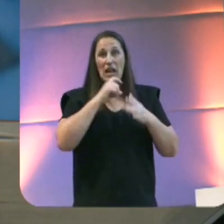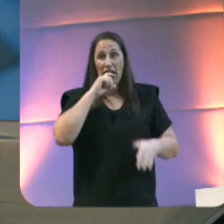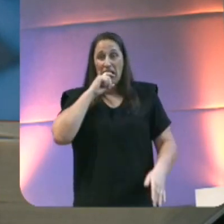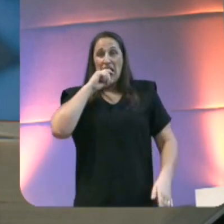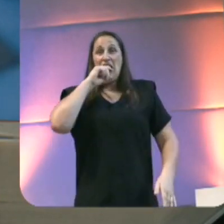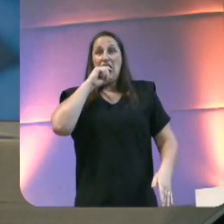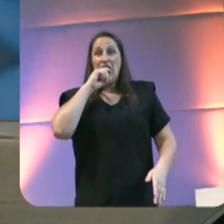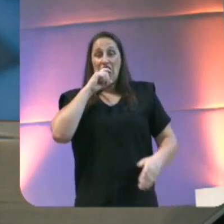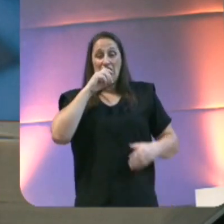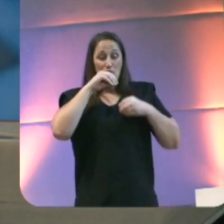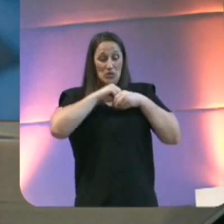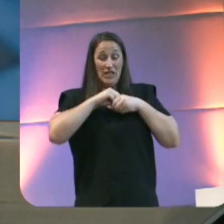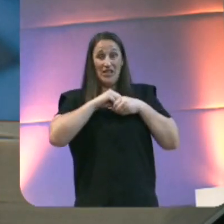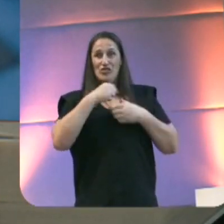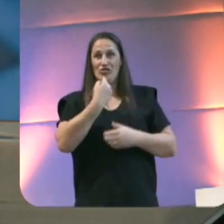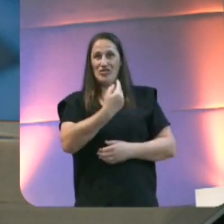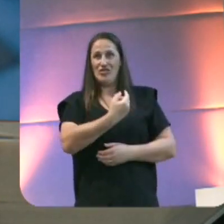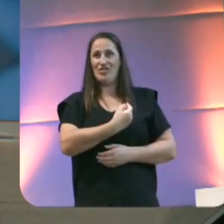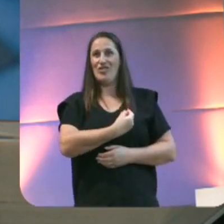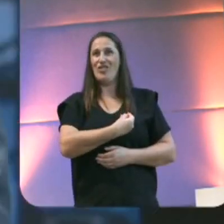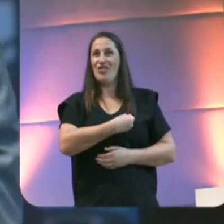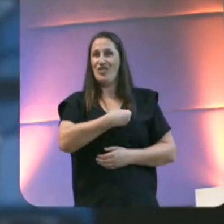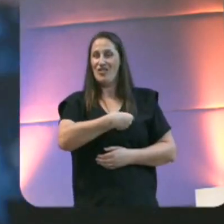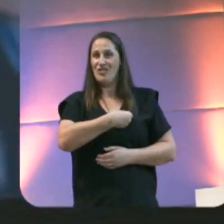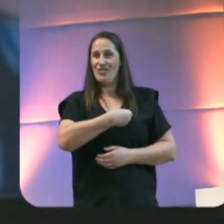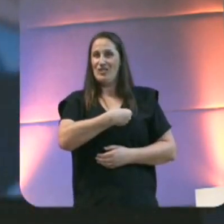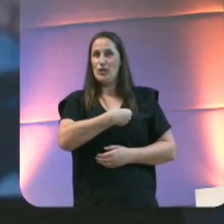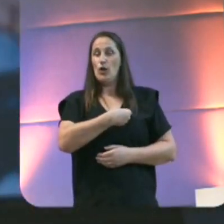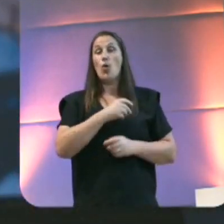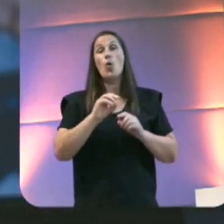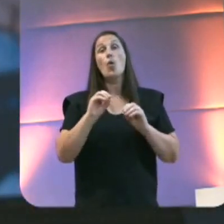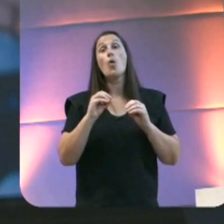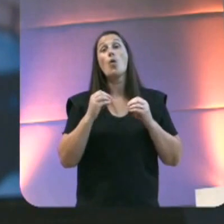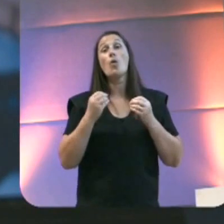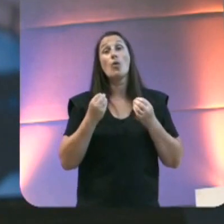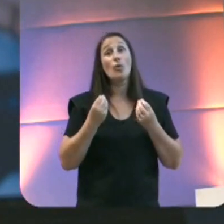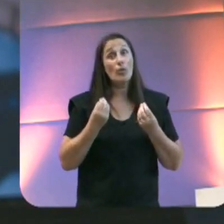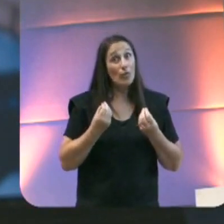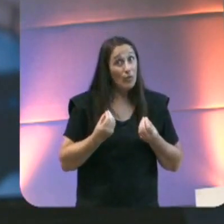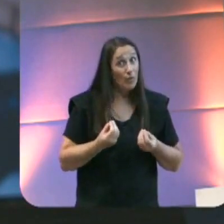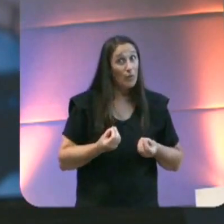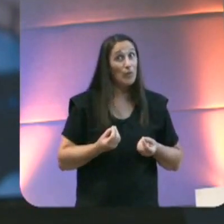está lá dentro de nós. Ou quando a gente é aquela pessoa que